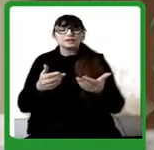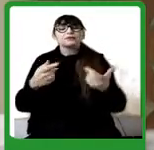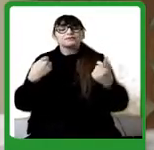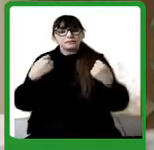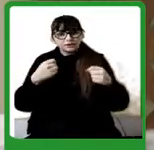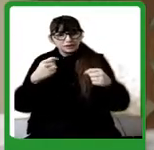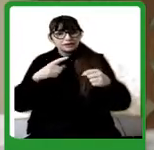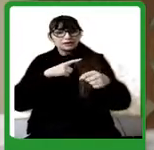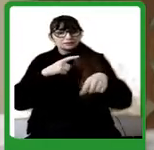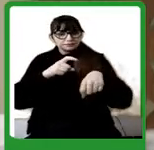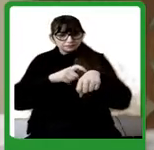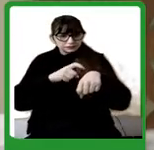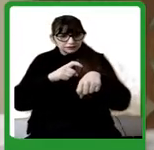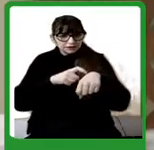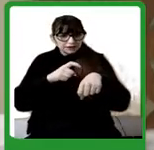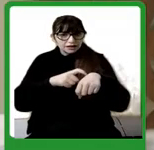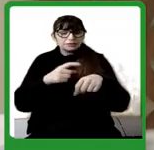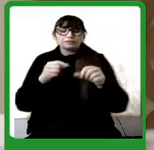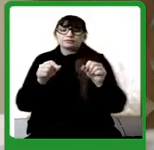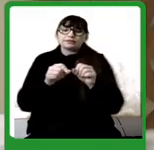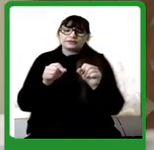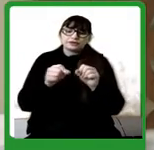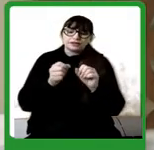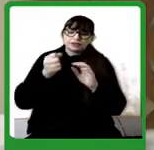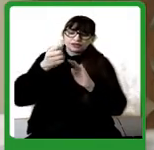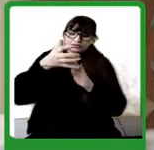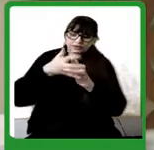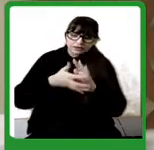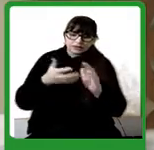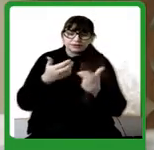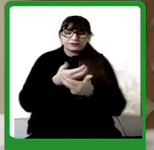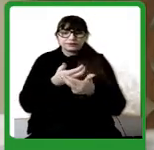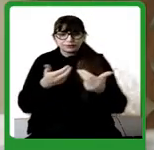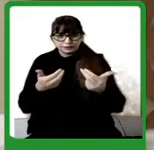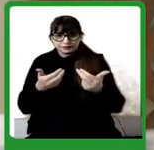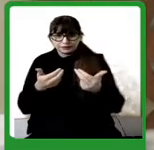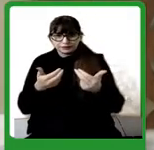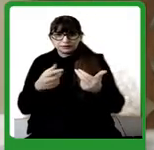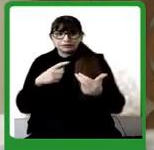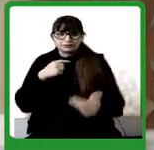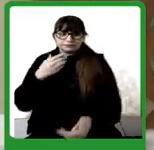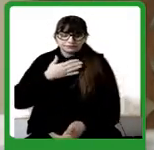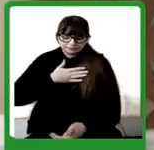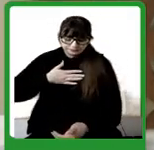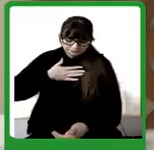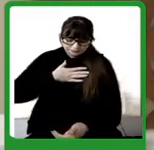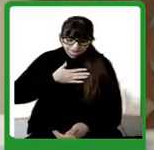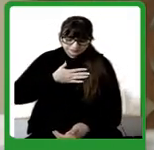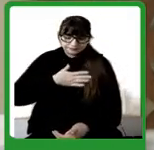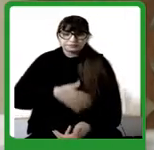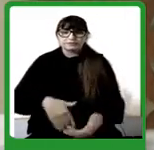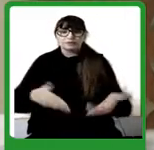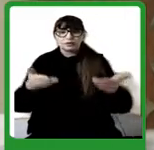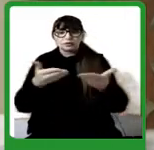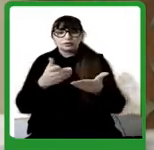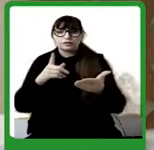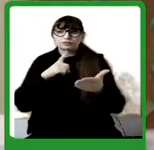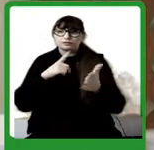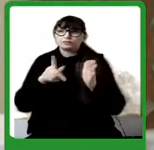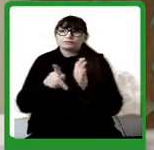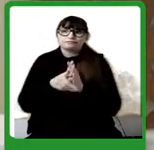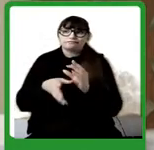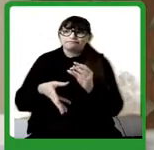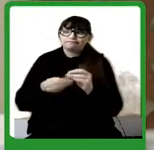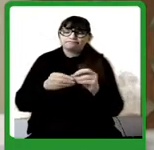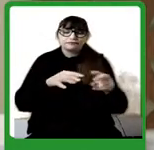vocês. Façam alguma atividade que vos traga o prazer. Que seja a válvula de escape da semana. A gente sabe